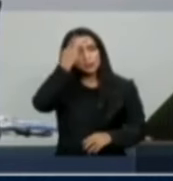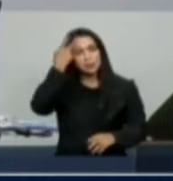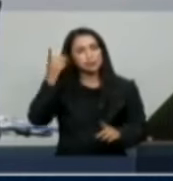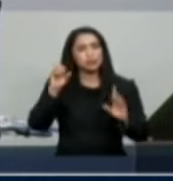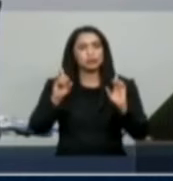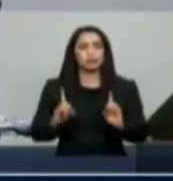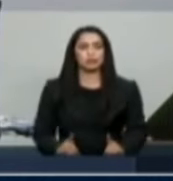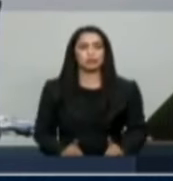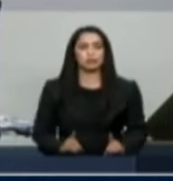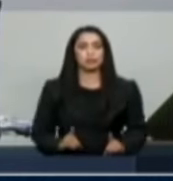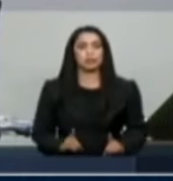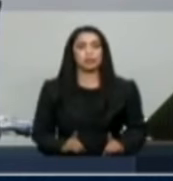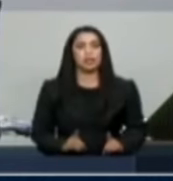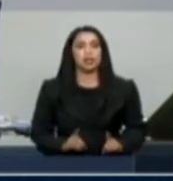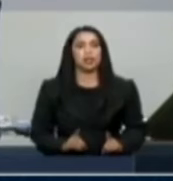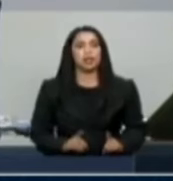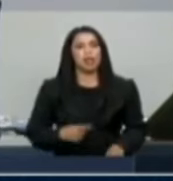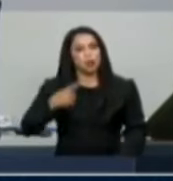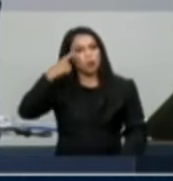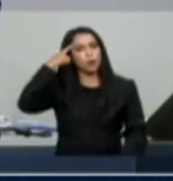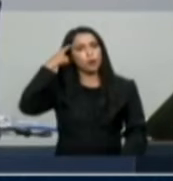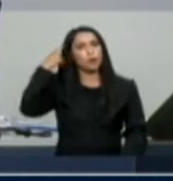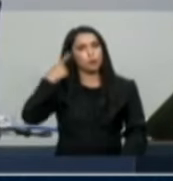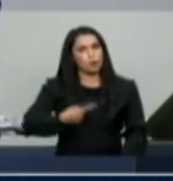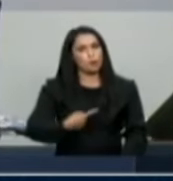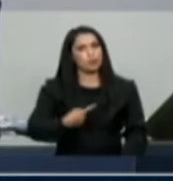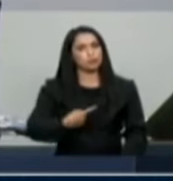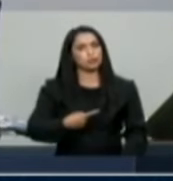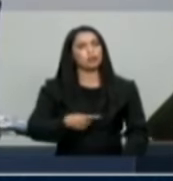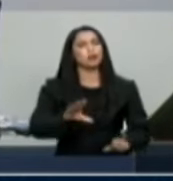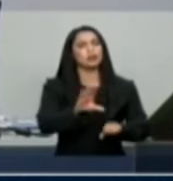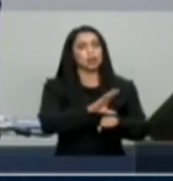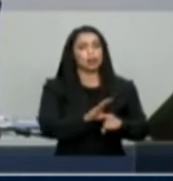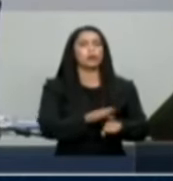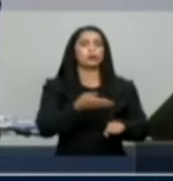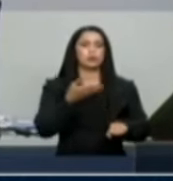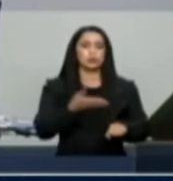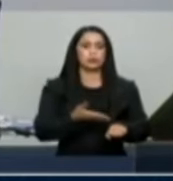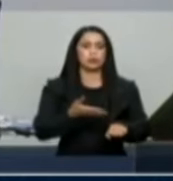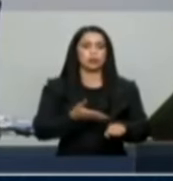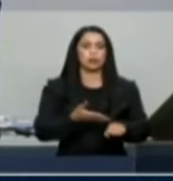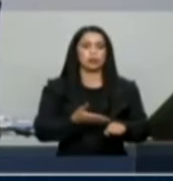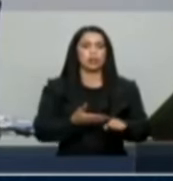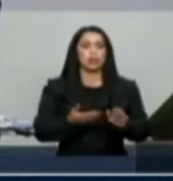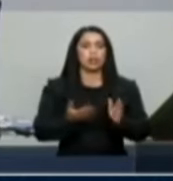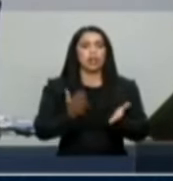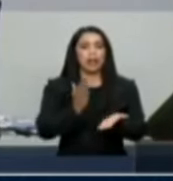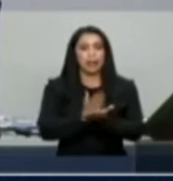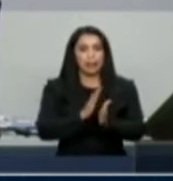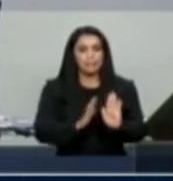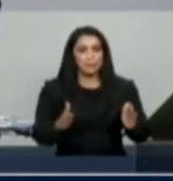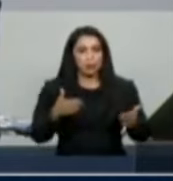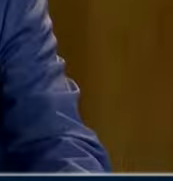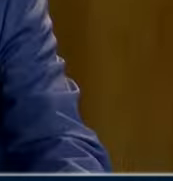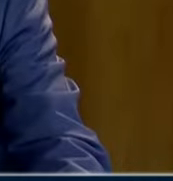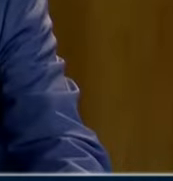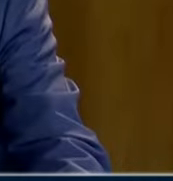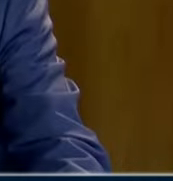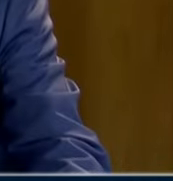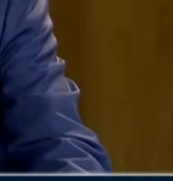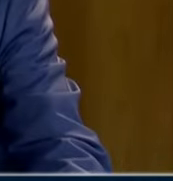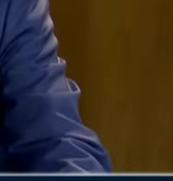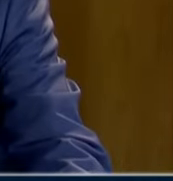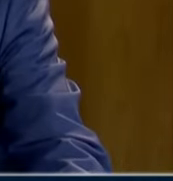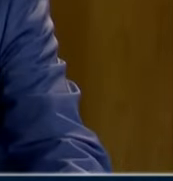cofres brasileiros. Naquela época da Lava Jato, a Odebrecht, no total, ficou responsável, né, ficou obrigada, na verdade, a devolver mais de